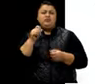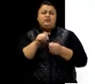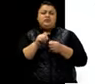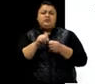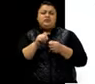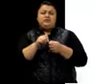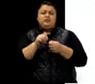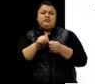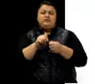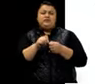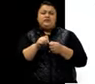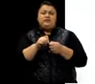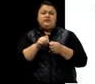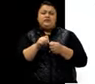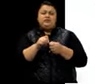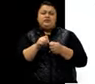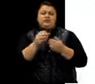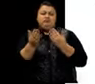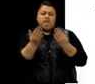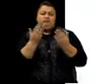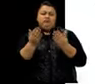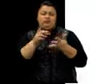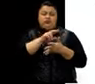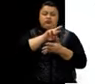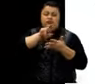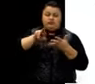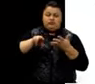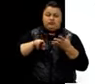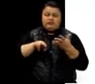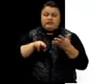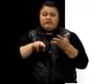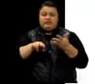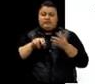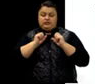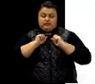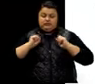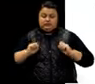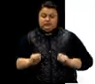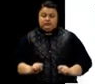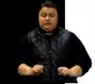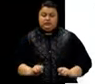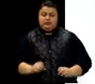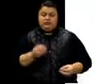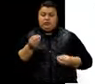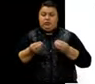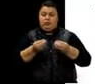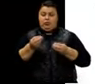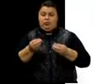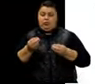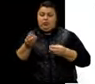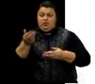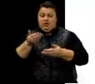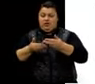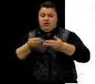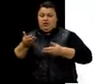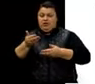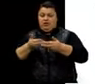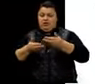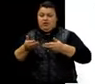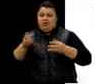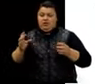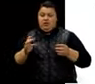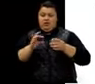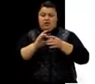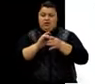os diferentes sistemas, como eu disse, como eles conversam entre si, né? Então, relacionar essas funções com a